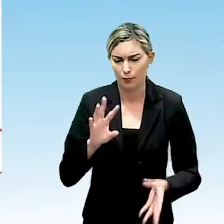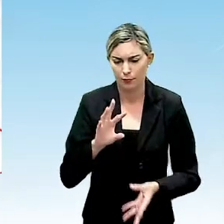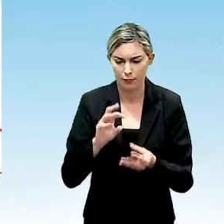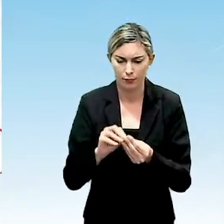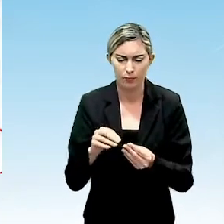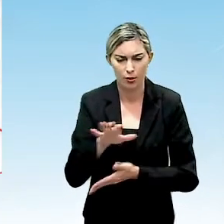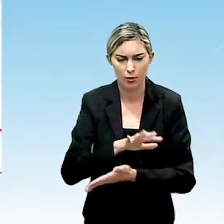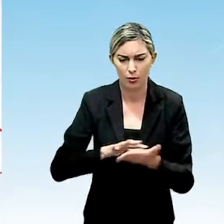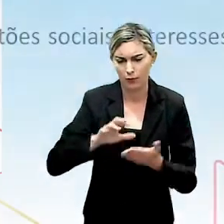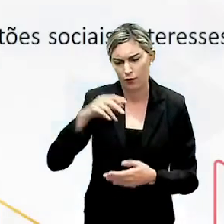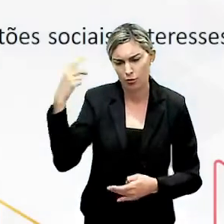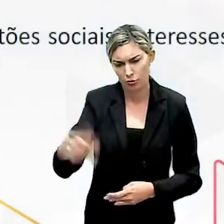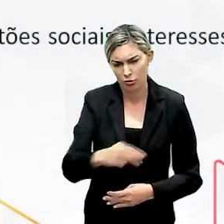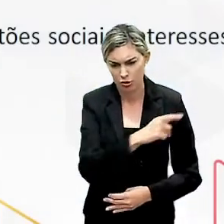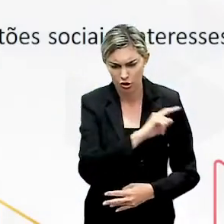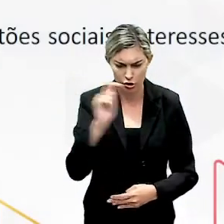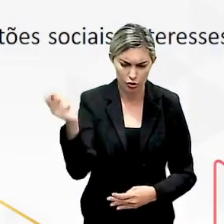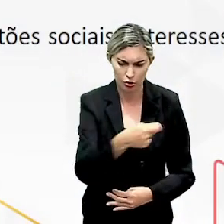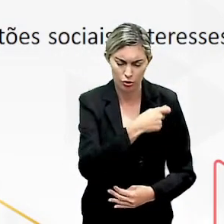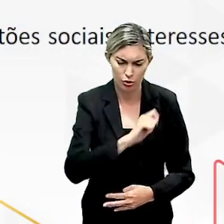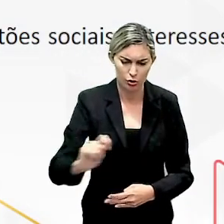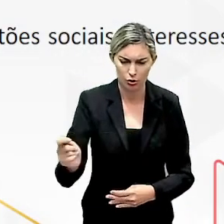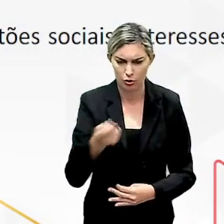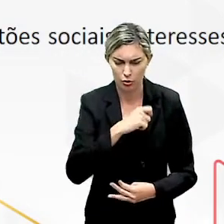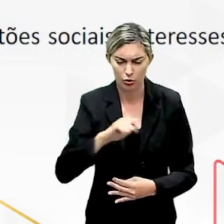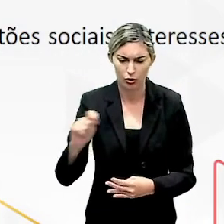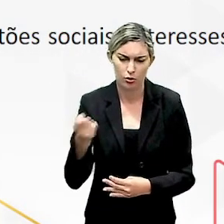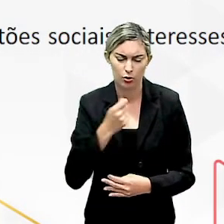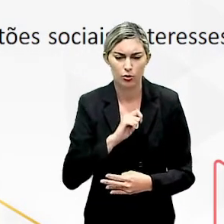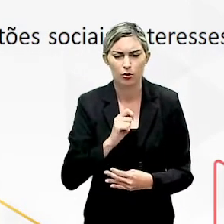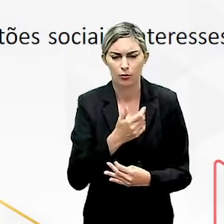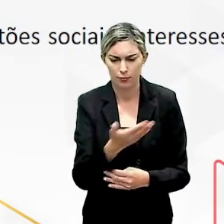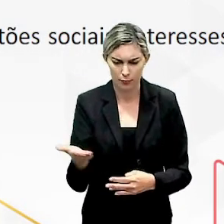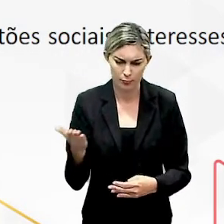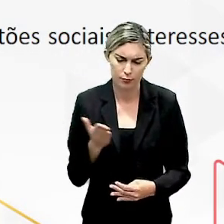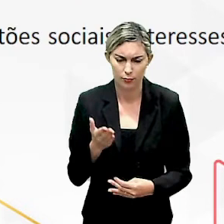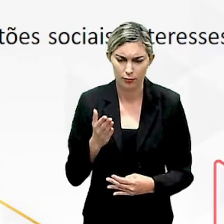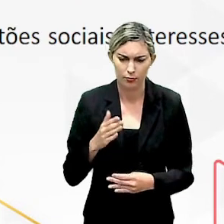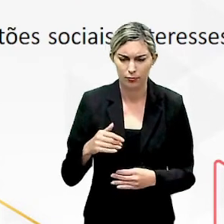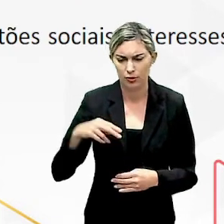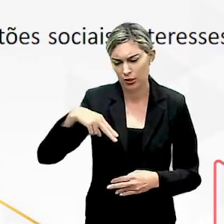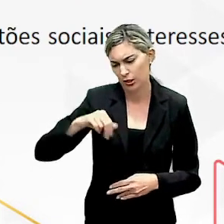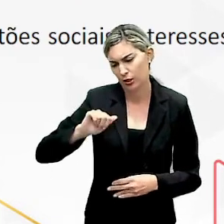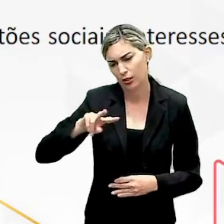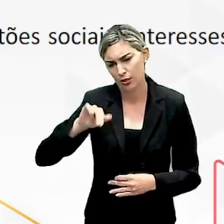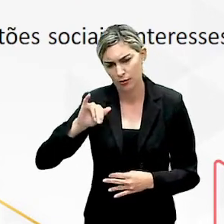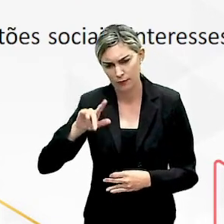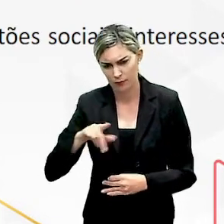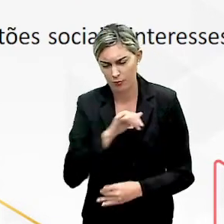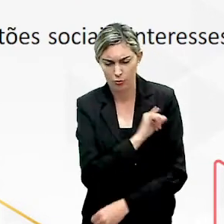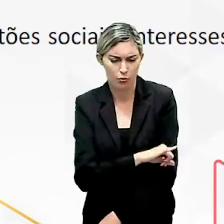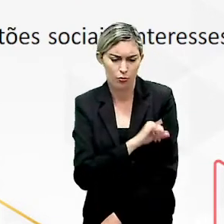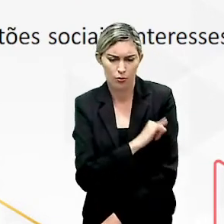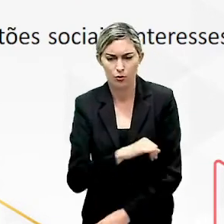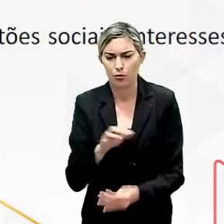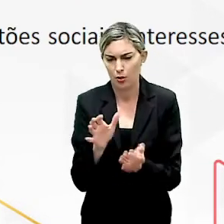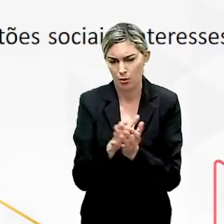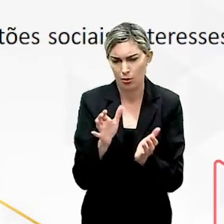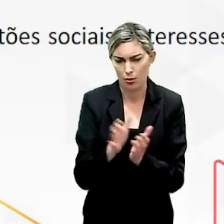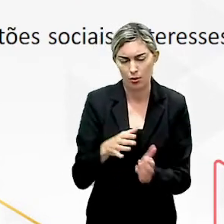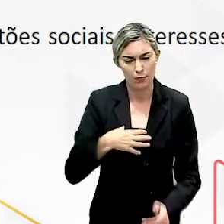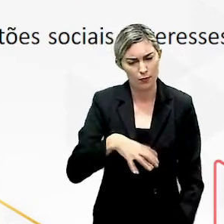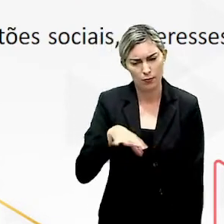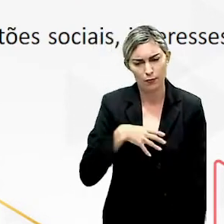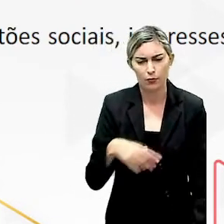a revolta da Chibata, esse levante que houve, né, do Batalhão Naval lá no Rio de Janeiro. Recife e Salvador também.